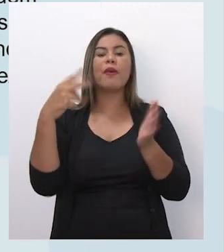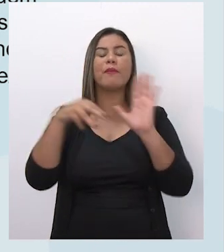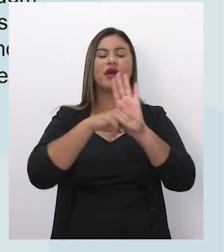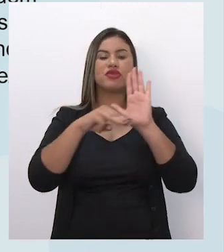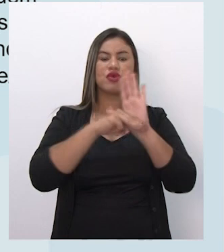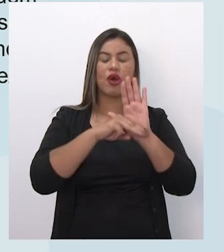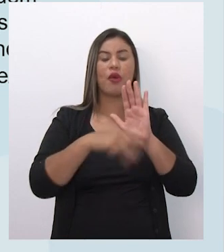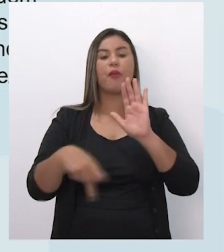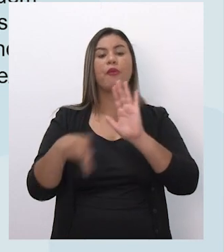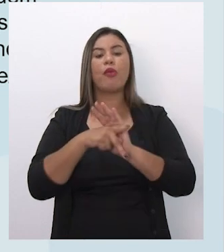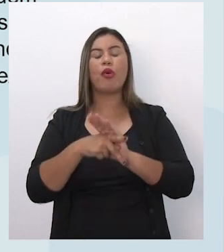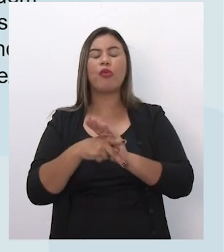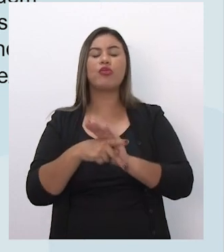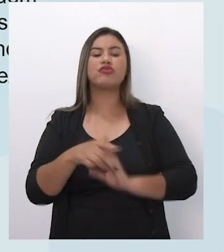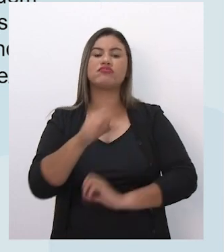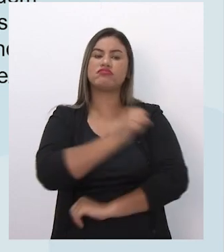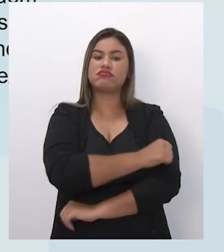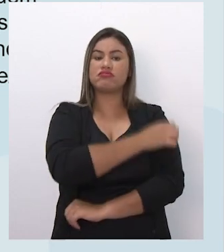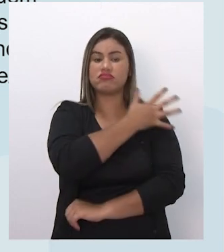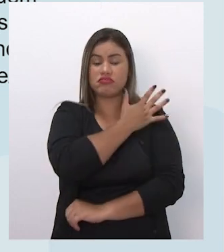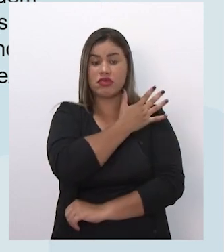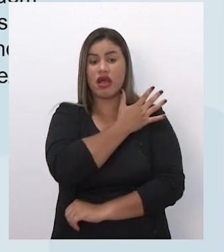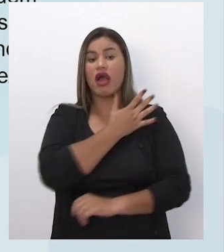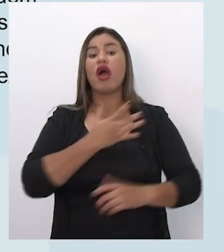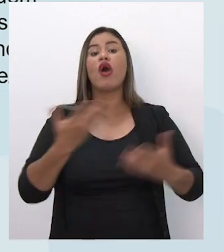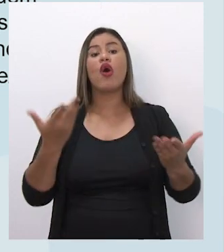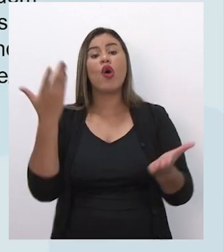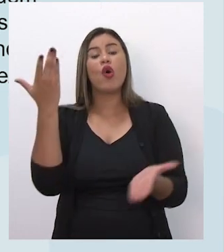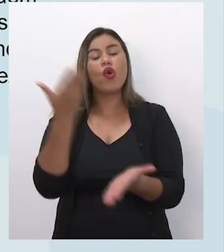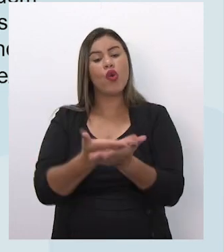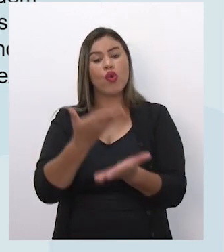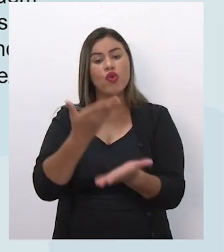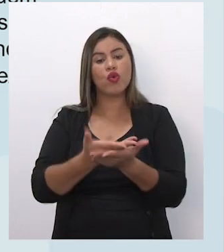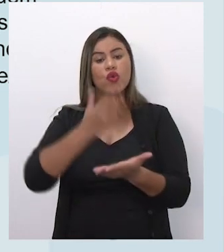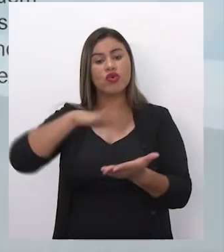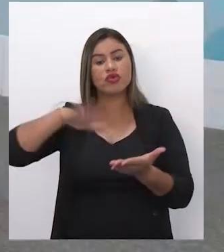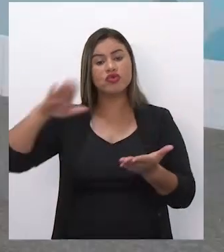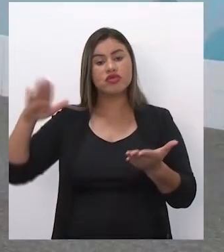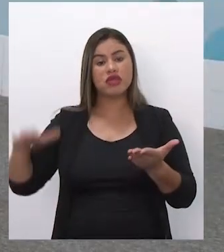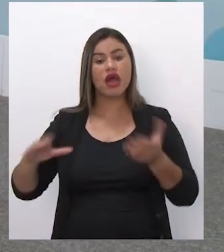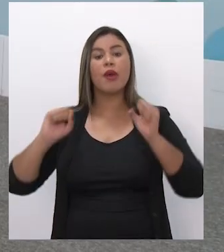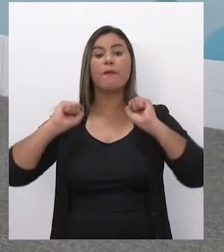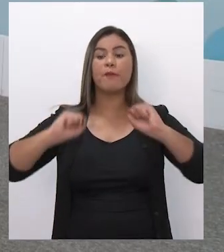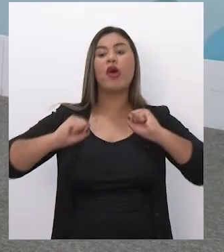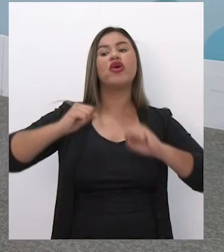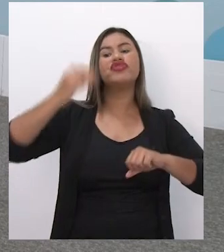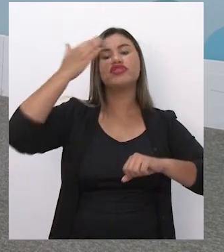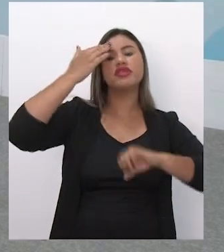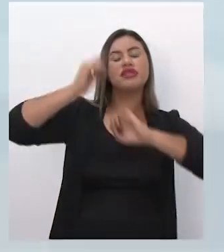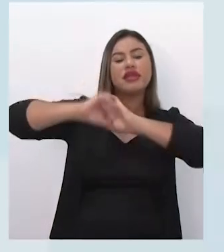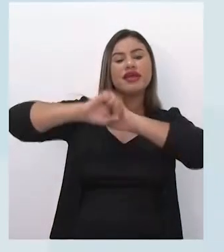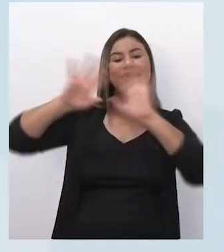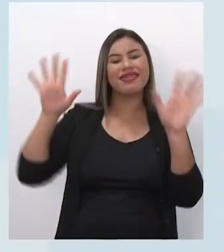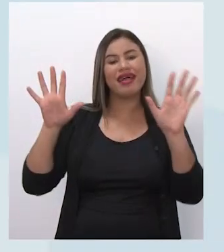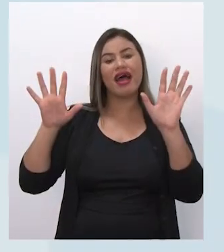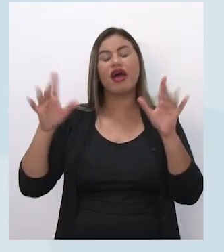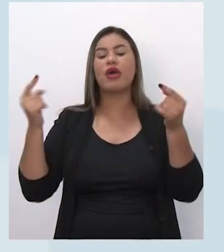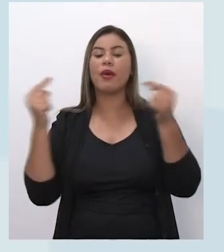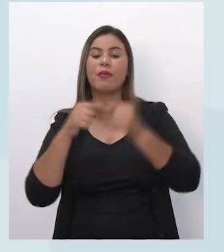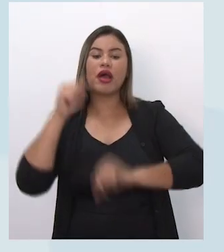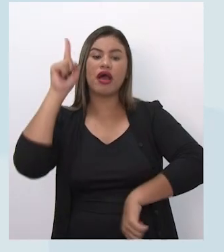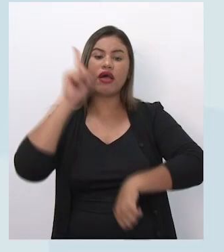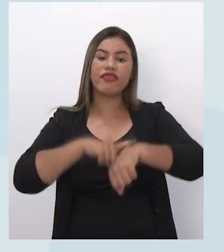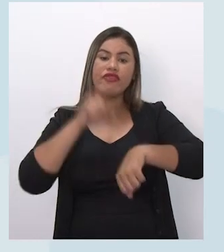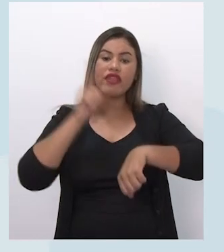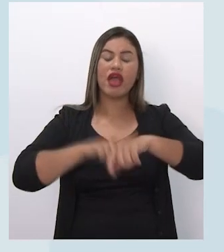O estudante terá a oportunidade de compreender as relações entre o tempo e